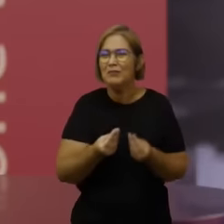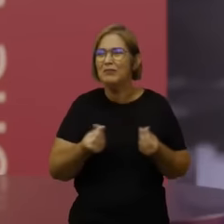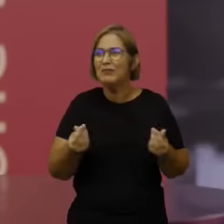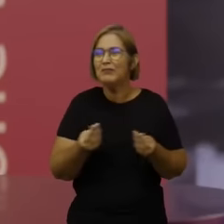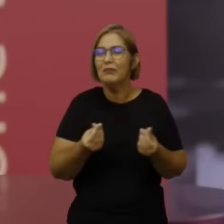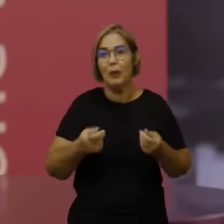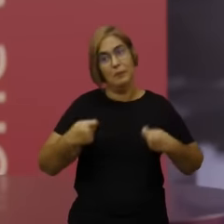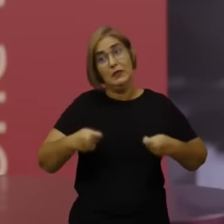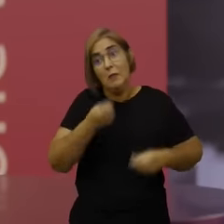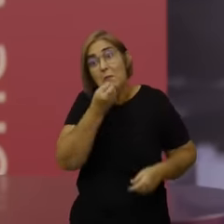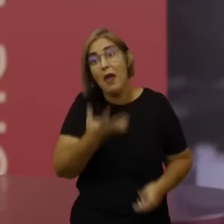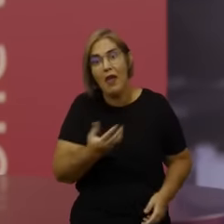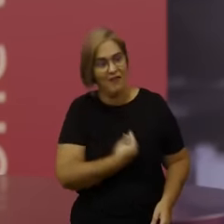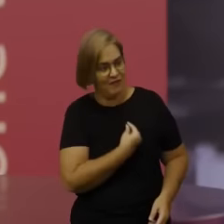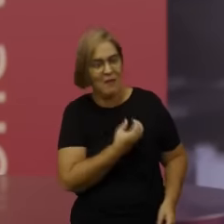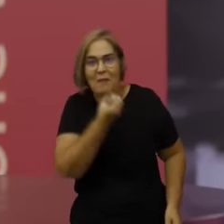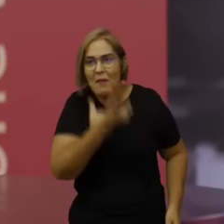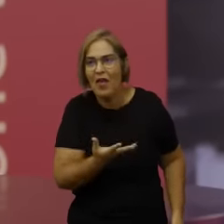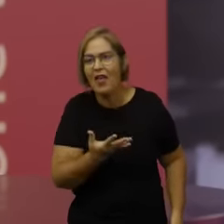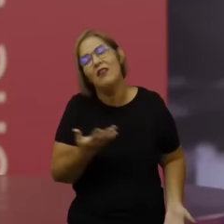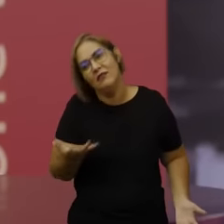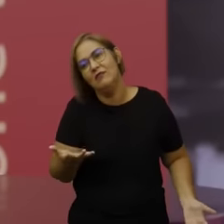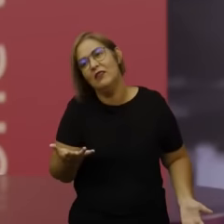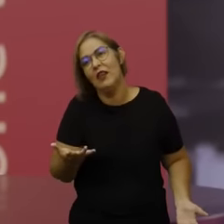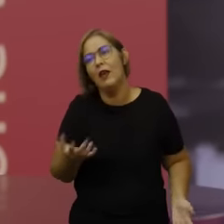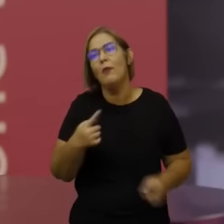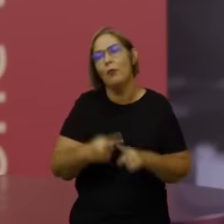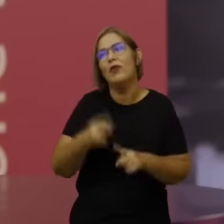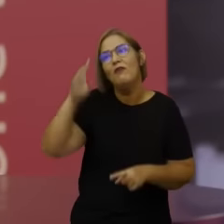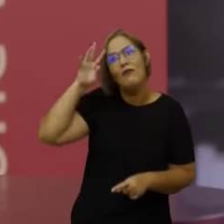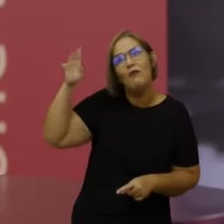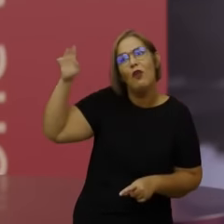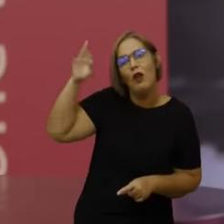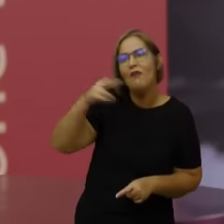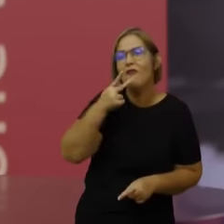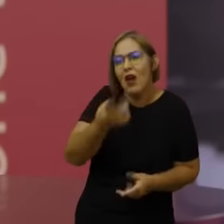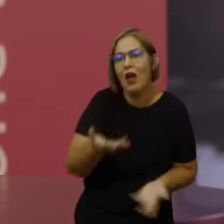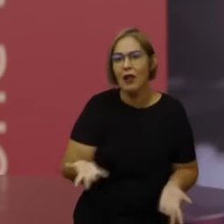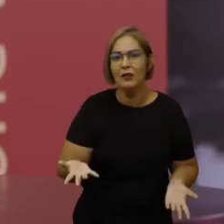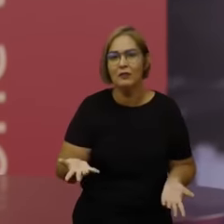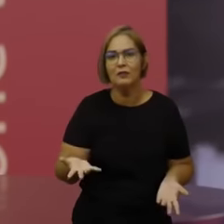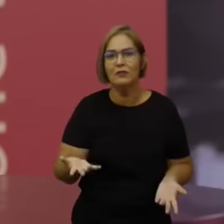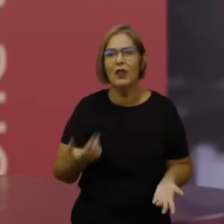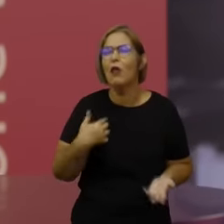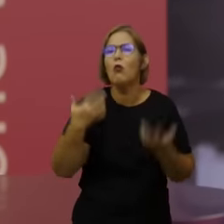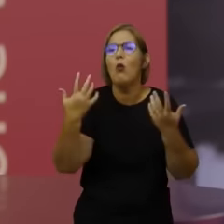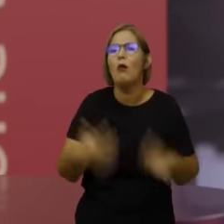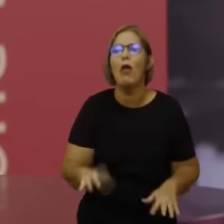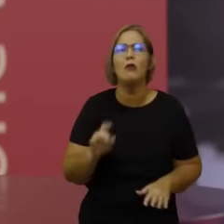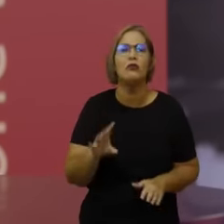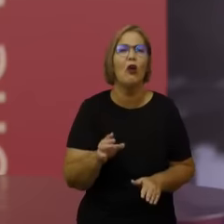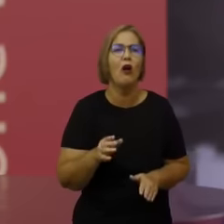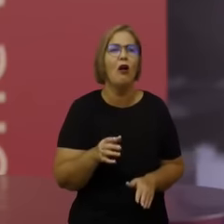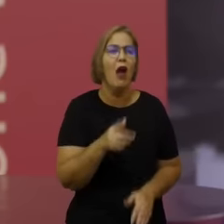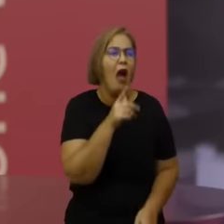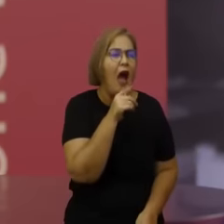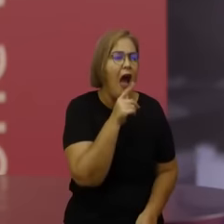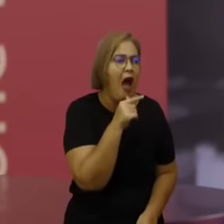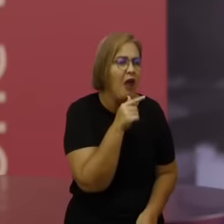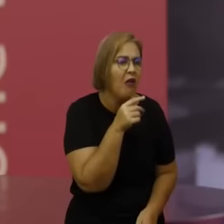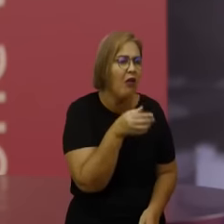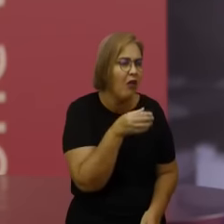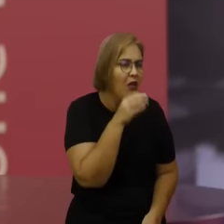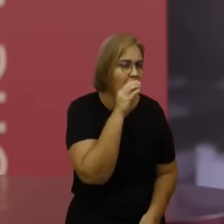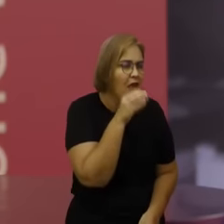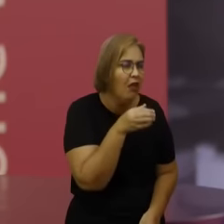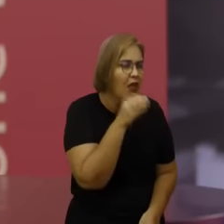viver bem. Essa é uma questão que depois os filósofos vão colocar. Eu não não quero apenas uma água, mas eu quero uma água que seja boa. Eu não